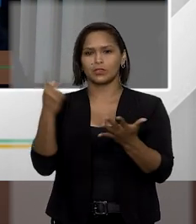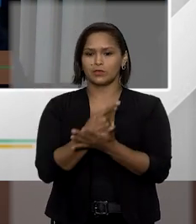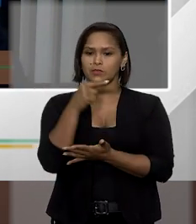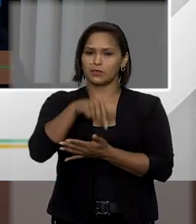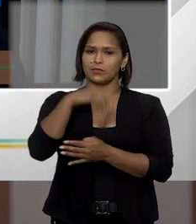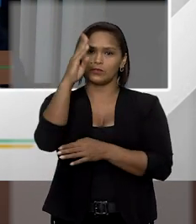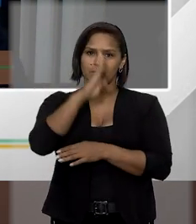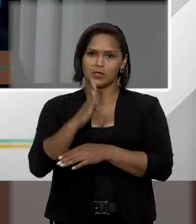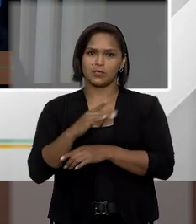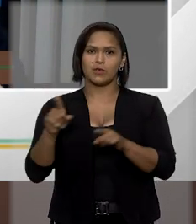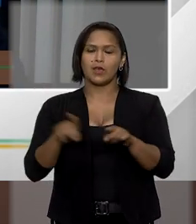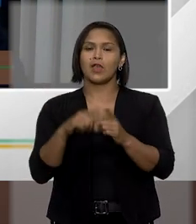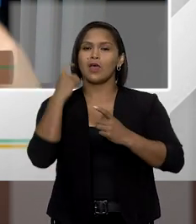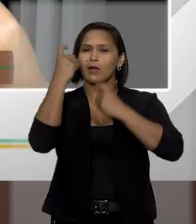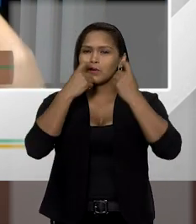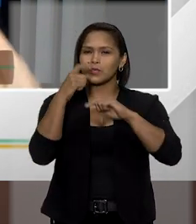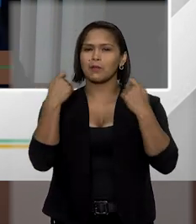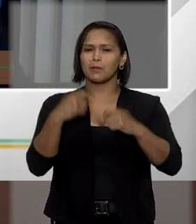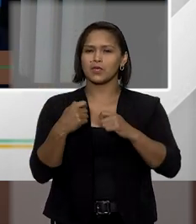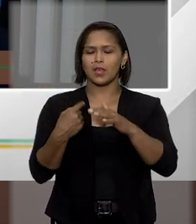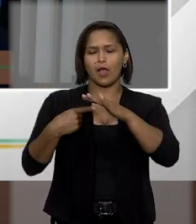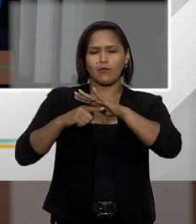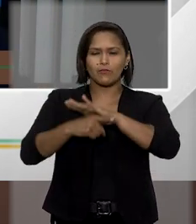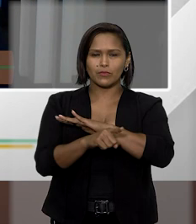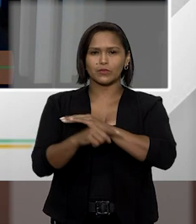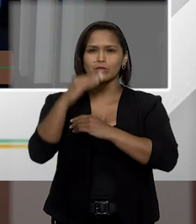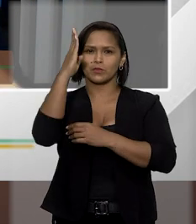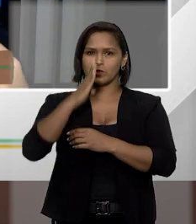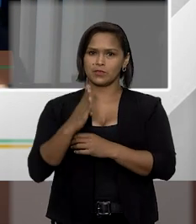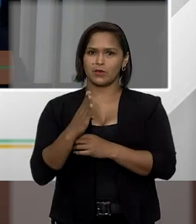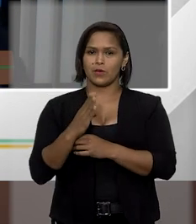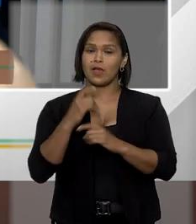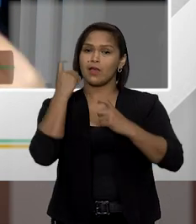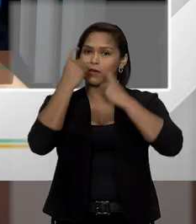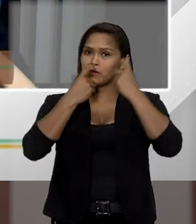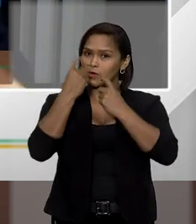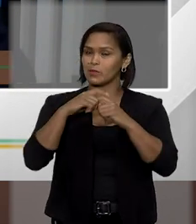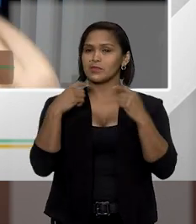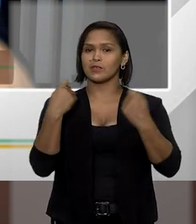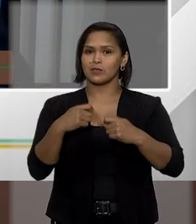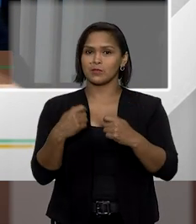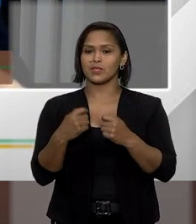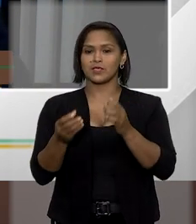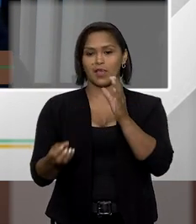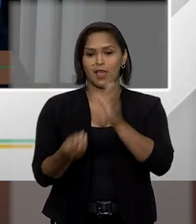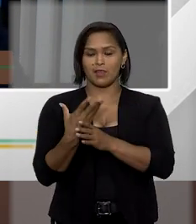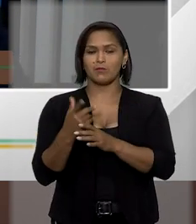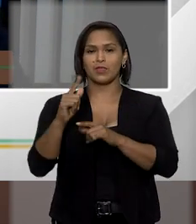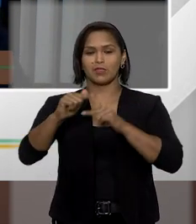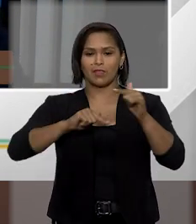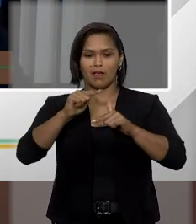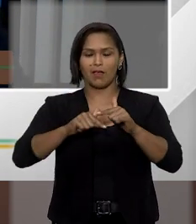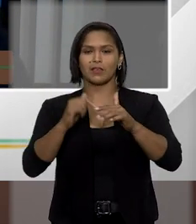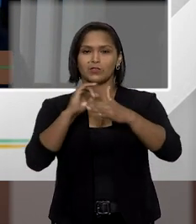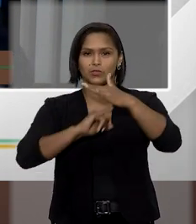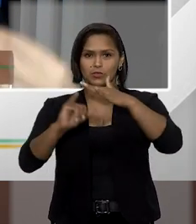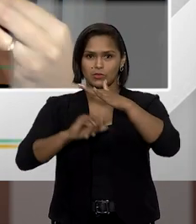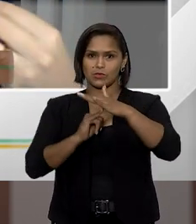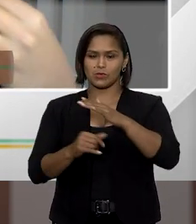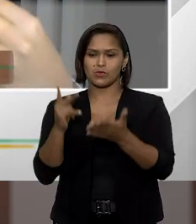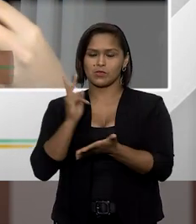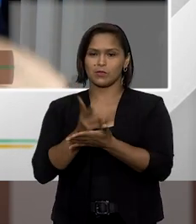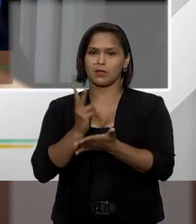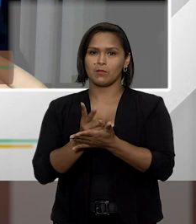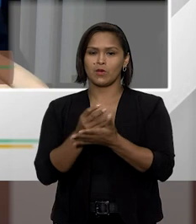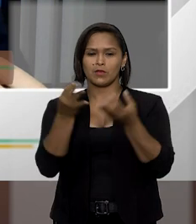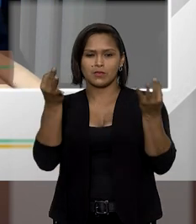nosso país, é uma preocupação que deve tocar a fundo nós brasileiros. É uma preocupação que deve alimentar o funcionamento bom das instituições,